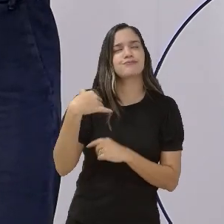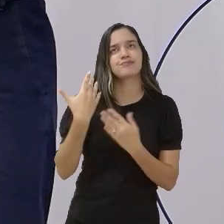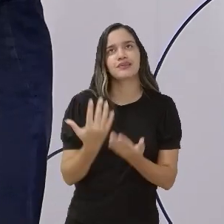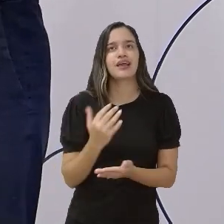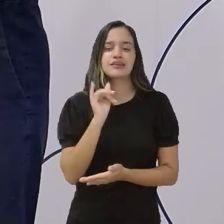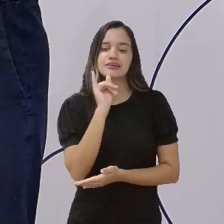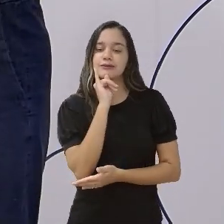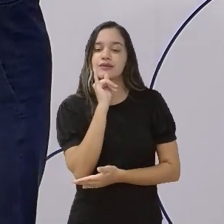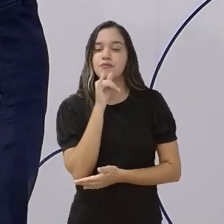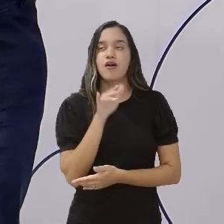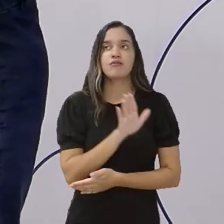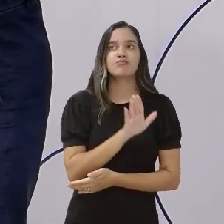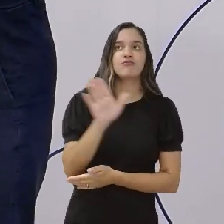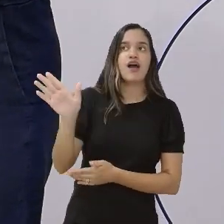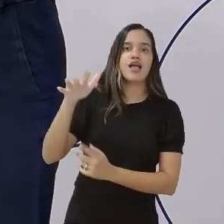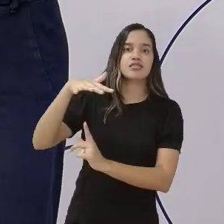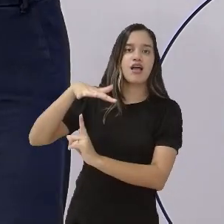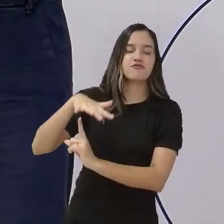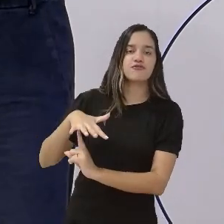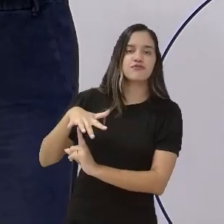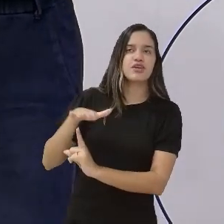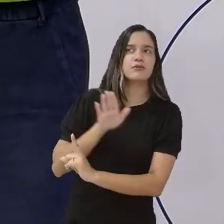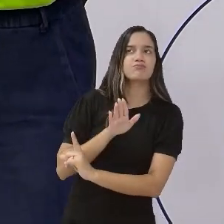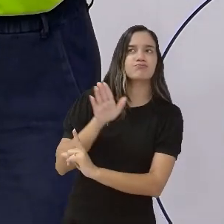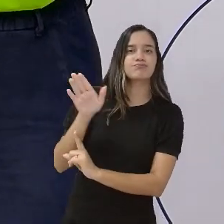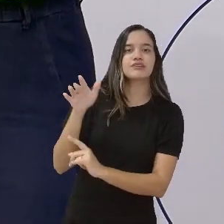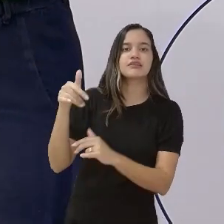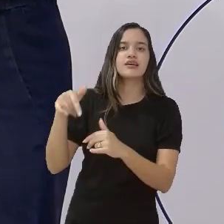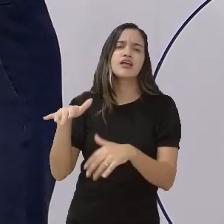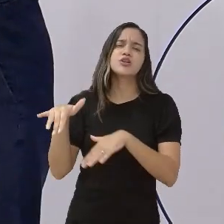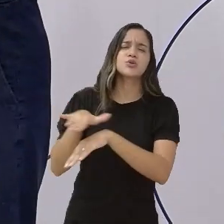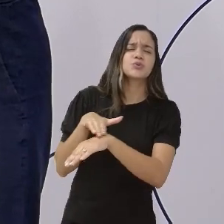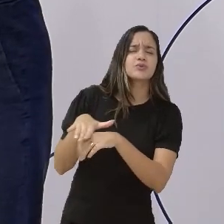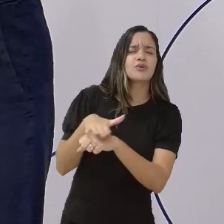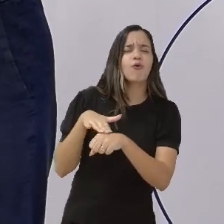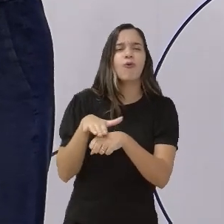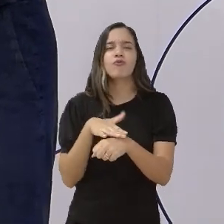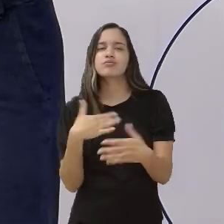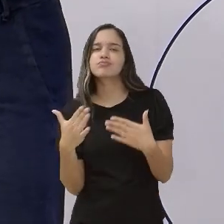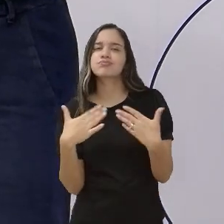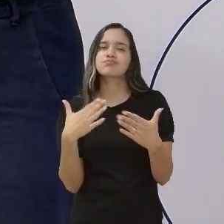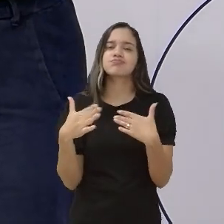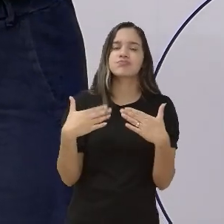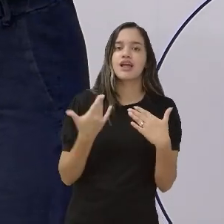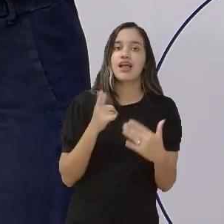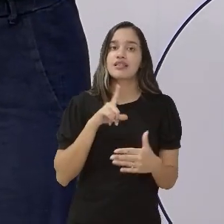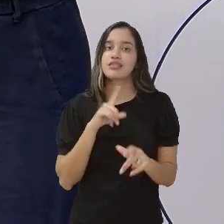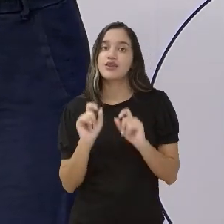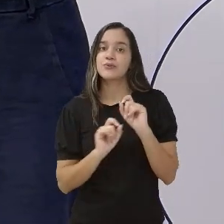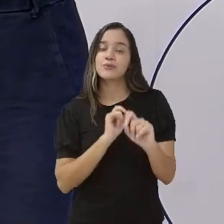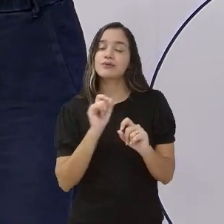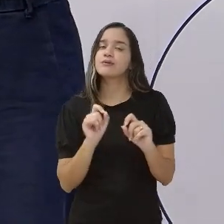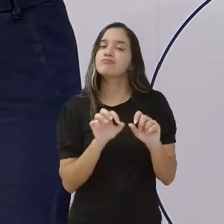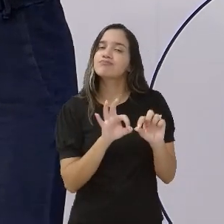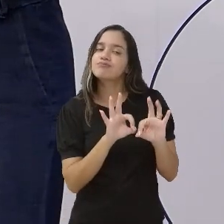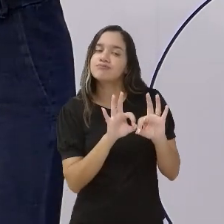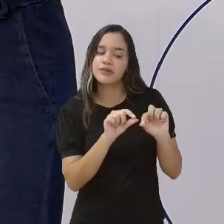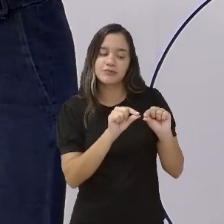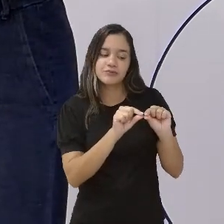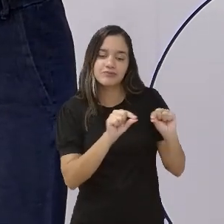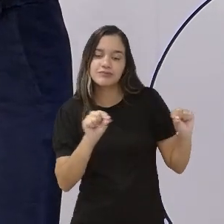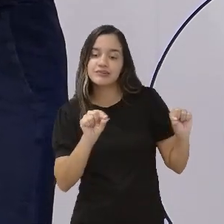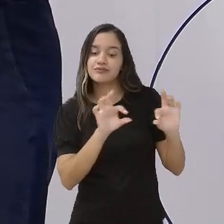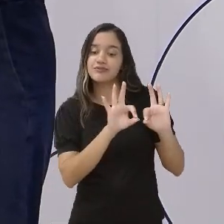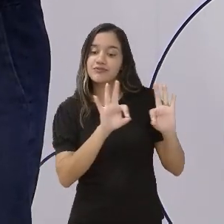por exemplo, vai lá na feira, então ali, ó, na feira, naquela conversa com o feirante, tem muitas medidas do nosso